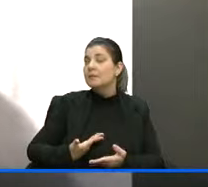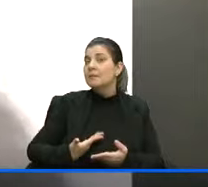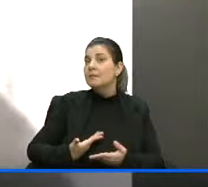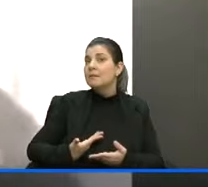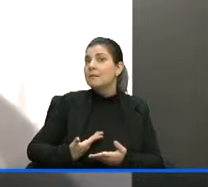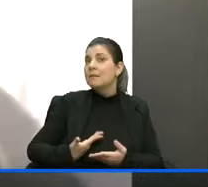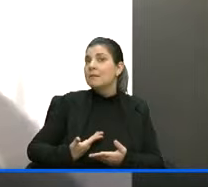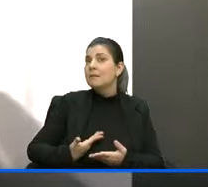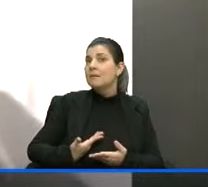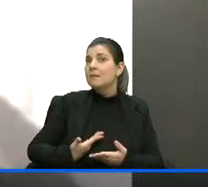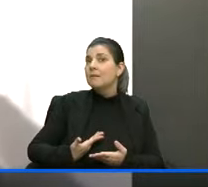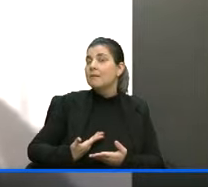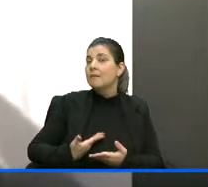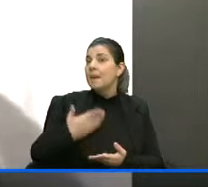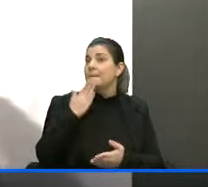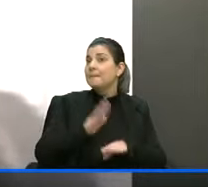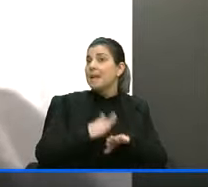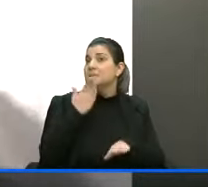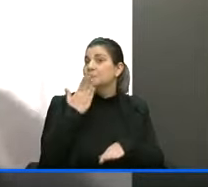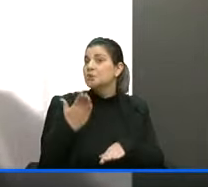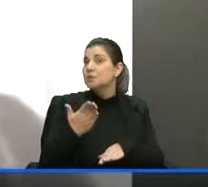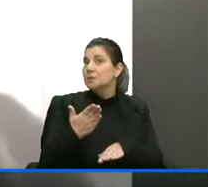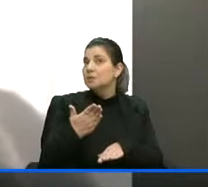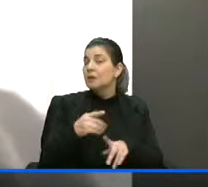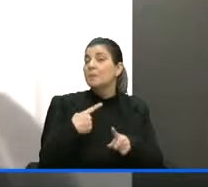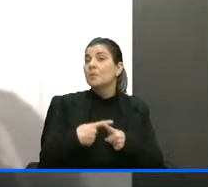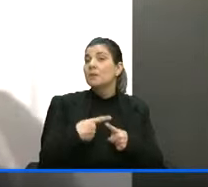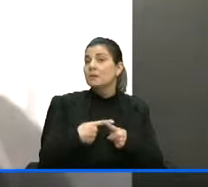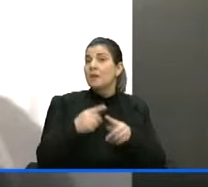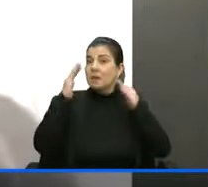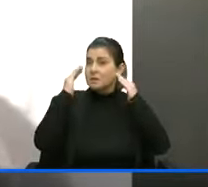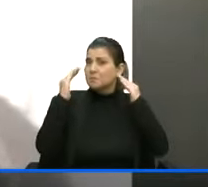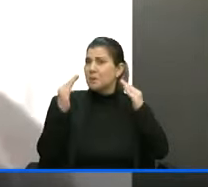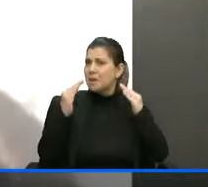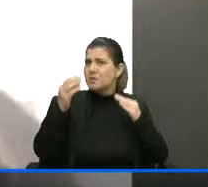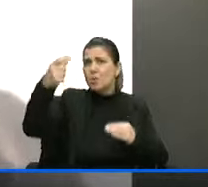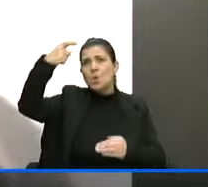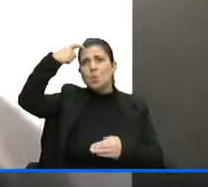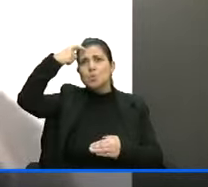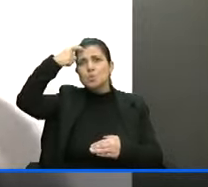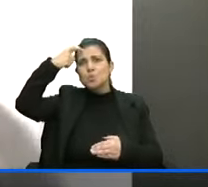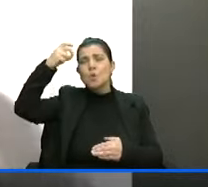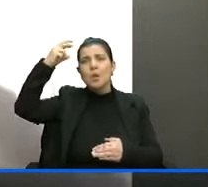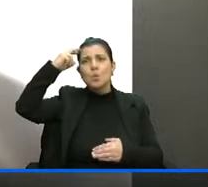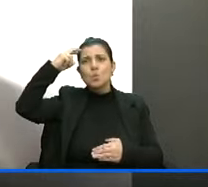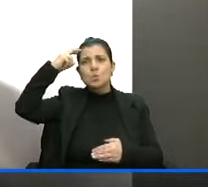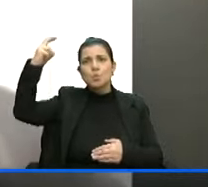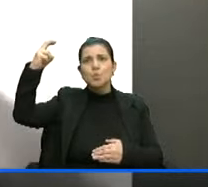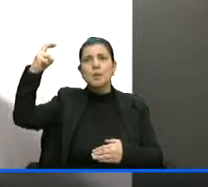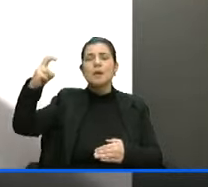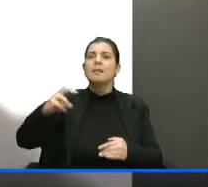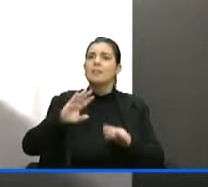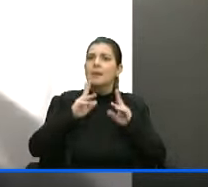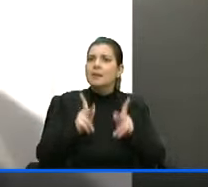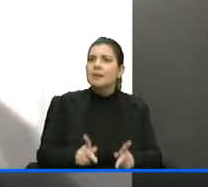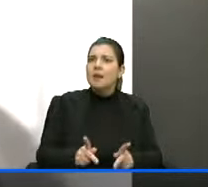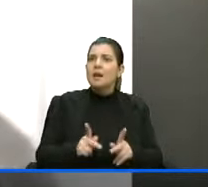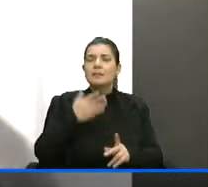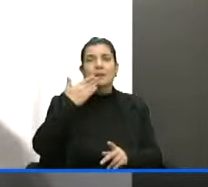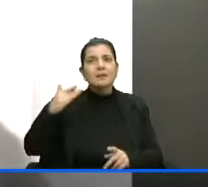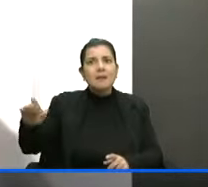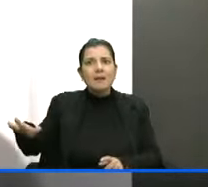escola mais indicada? Né? Porque tem a questão do respeito à cultura da criança, e é tudo isso. Uma criança que vai numa escola, né, que até